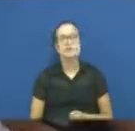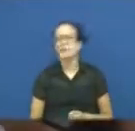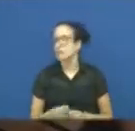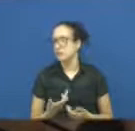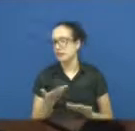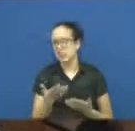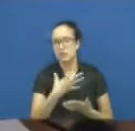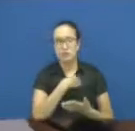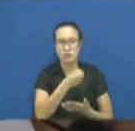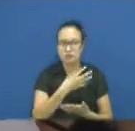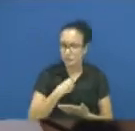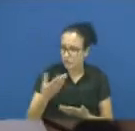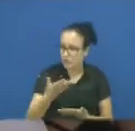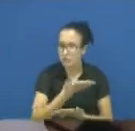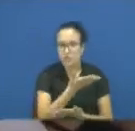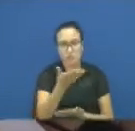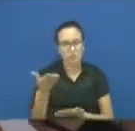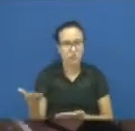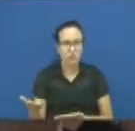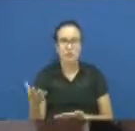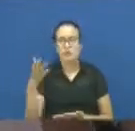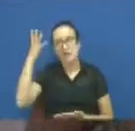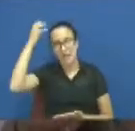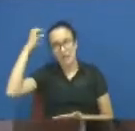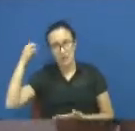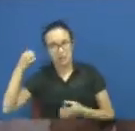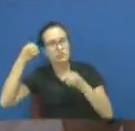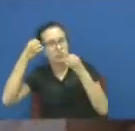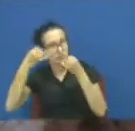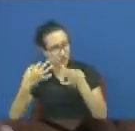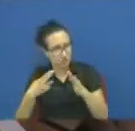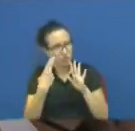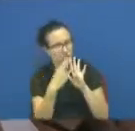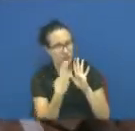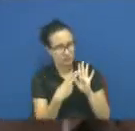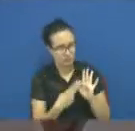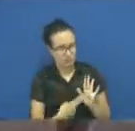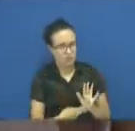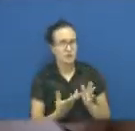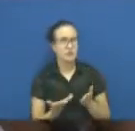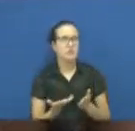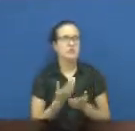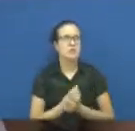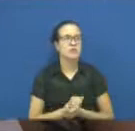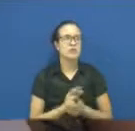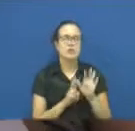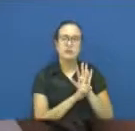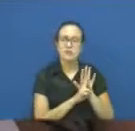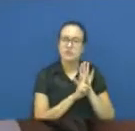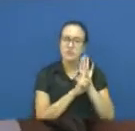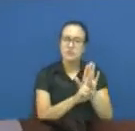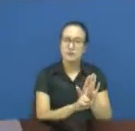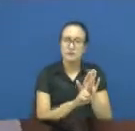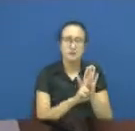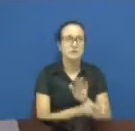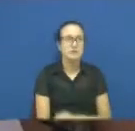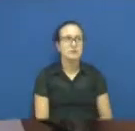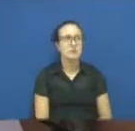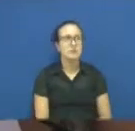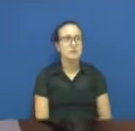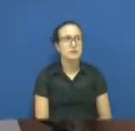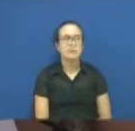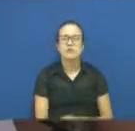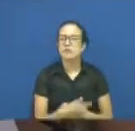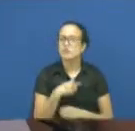que já foram citados pela Lu, e hoje, aqui representando a Patrícia e o Marcelo, a gente fala com